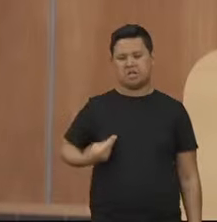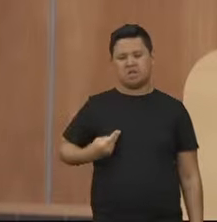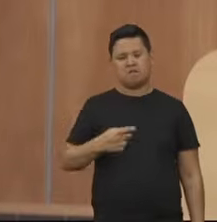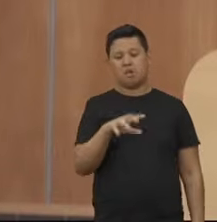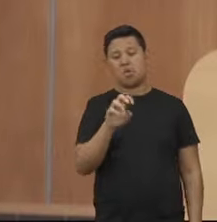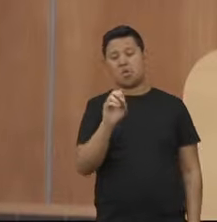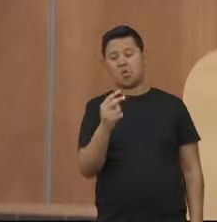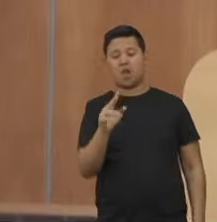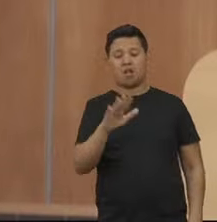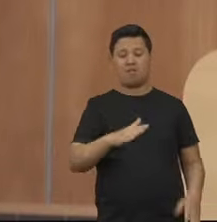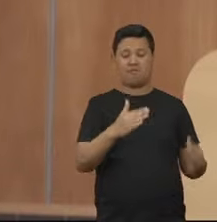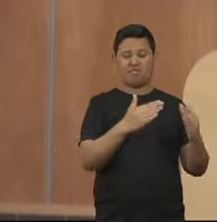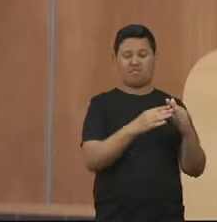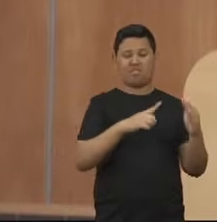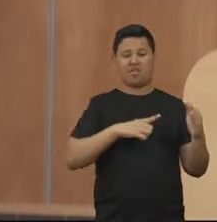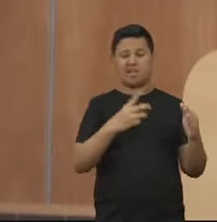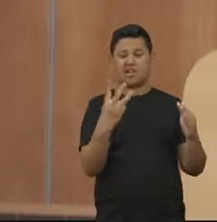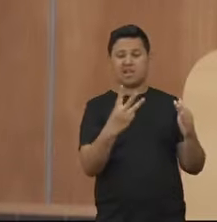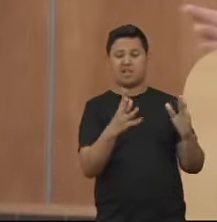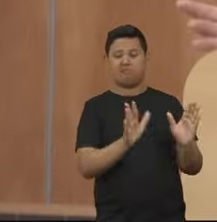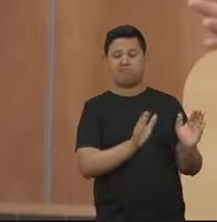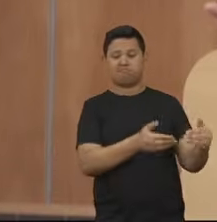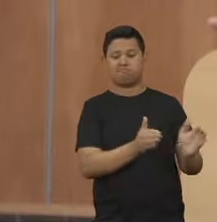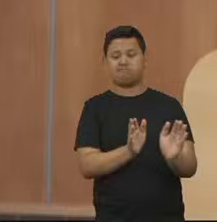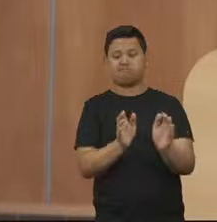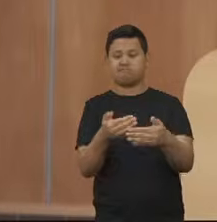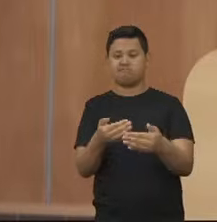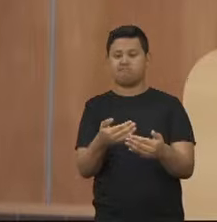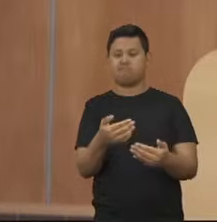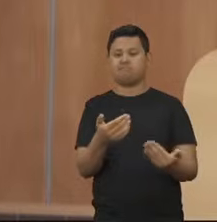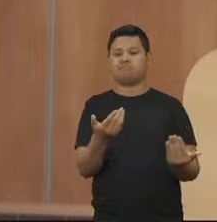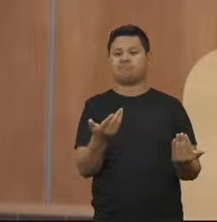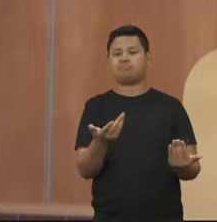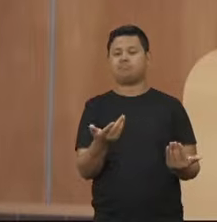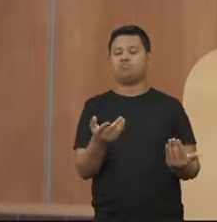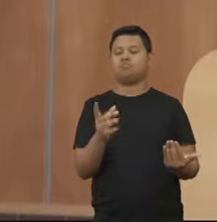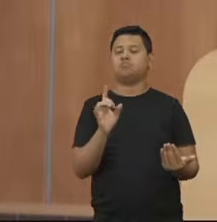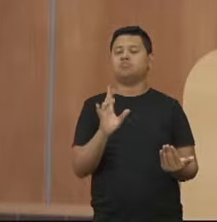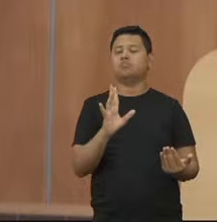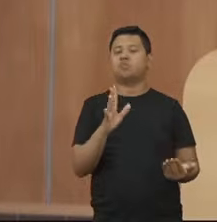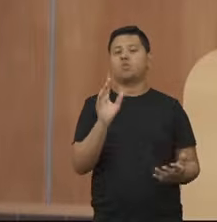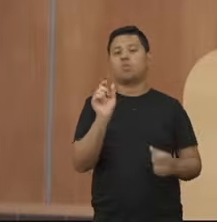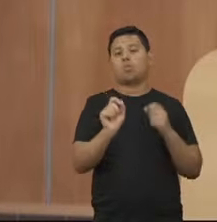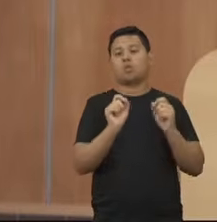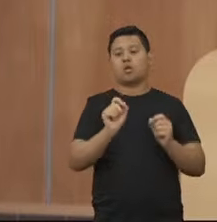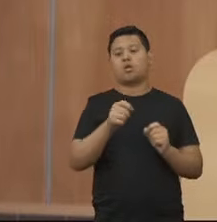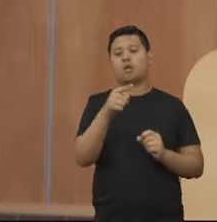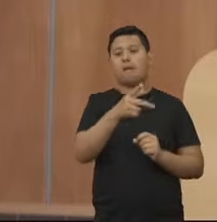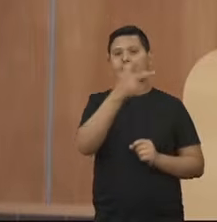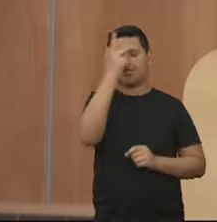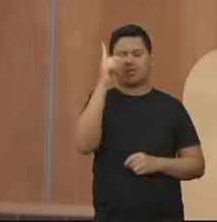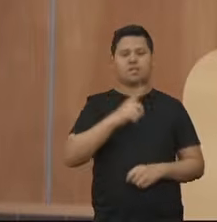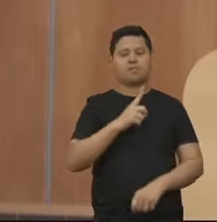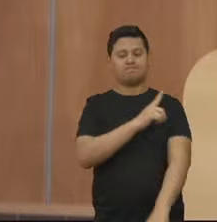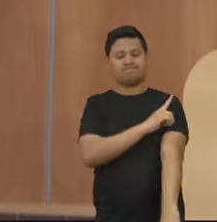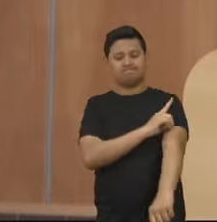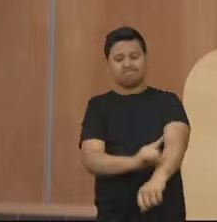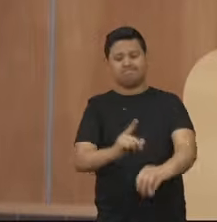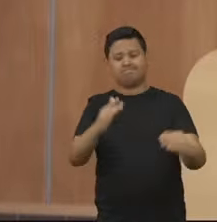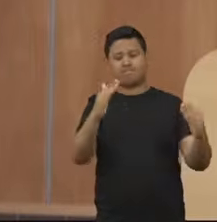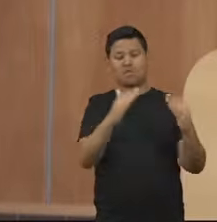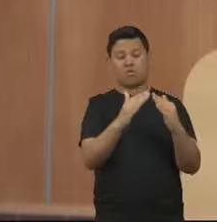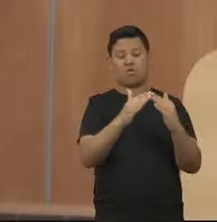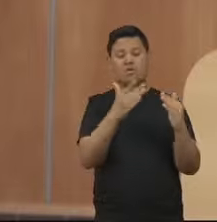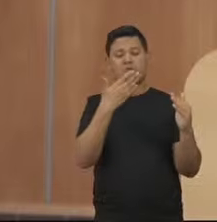pessoa mora que, às vezes, tem 3 cômodos, um banheiro, um quarto e uma cozinha. E, nesse caso aqui, a pessoa vai ter uma dignidade, vai ter uma casa